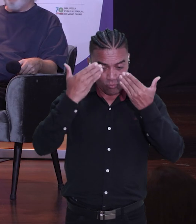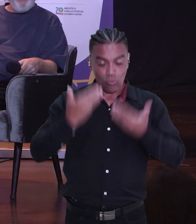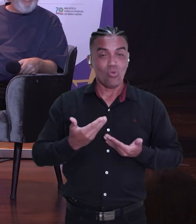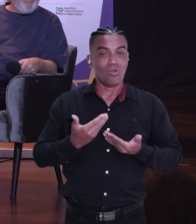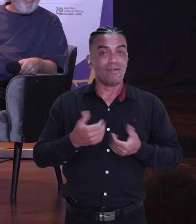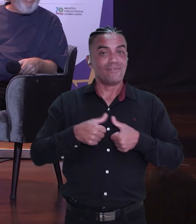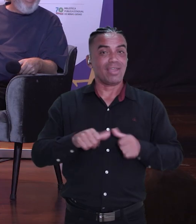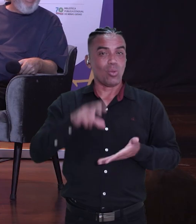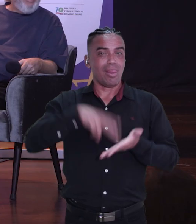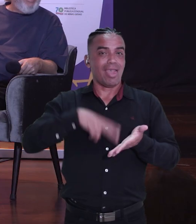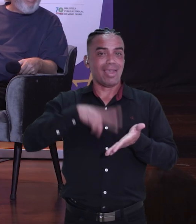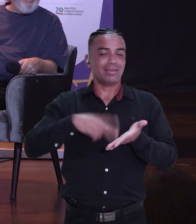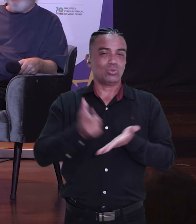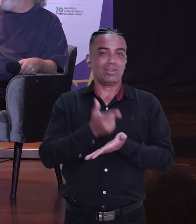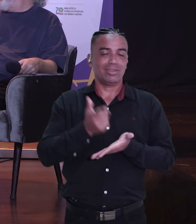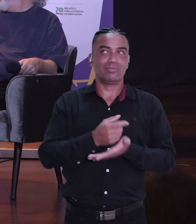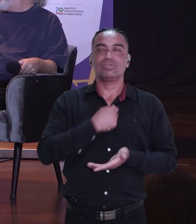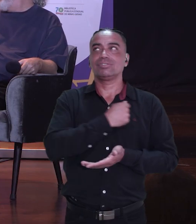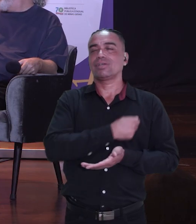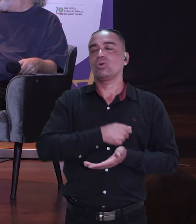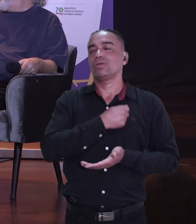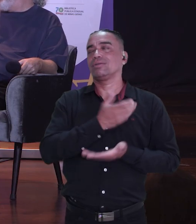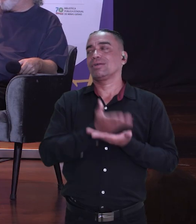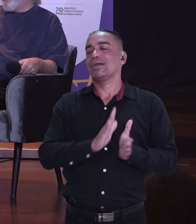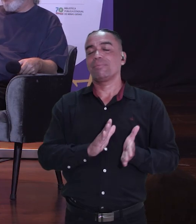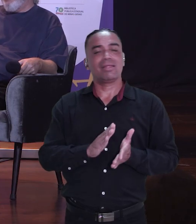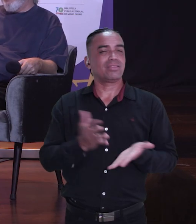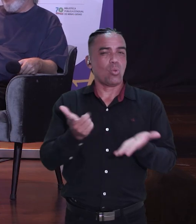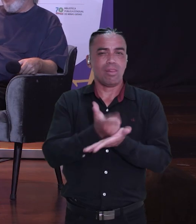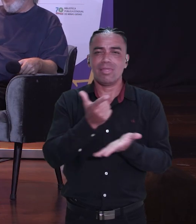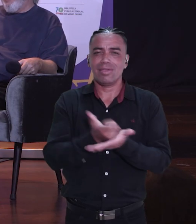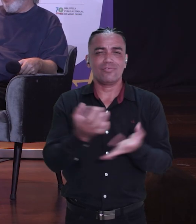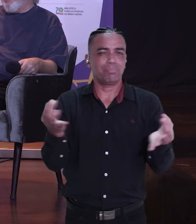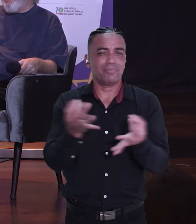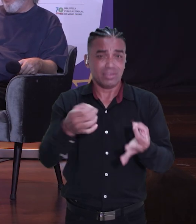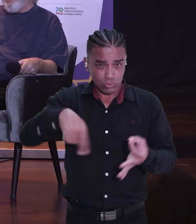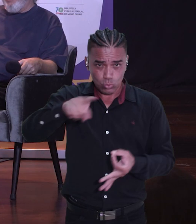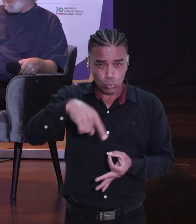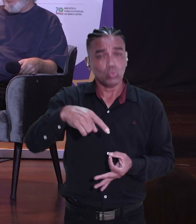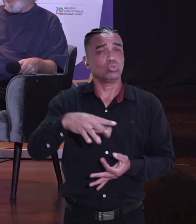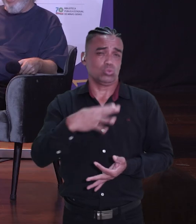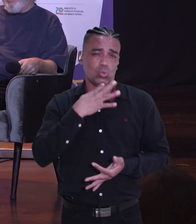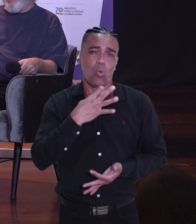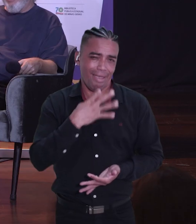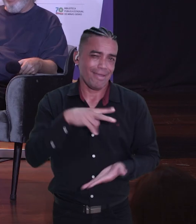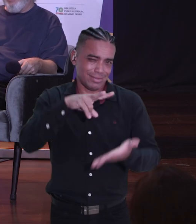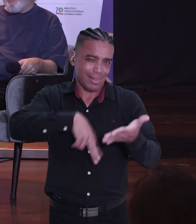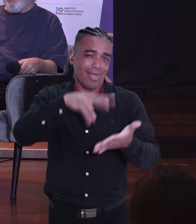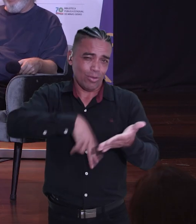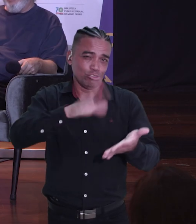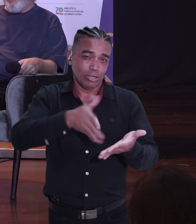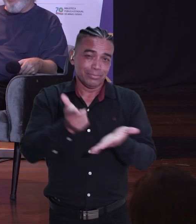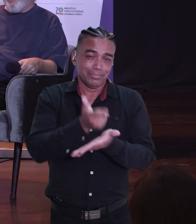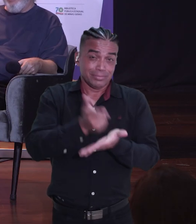e eu fiquei lendo o livro, né? E o Chega de Saudade é um livro espetacular. Vocês todos aqui, eu acho que muitos aqui devem